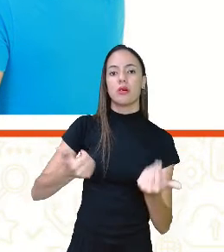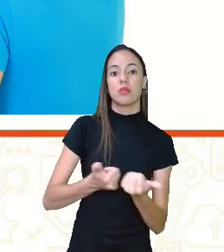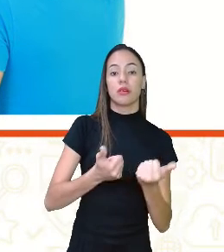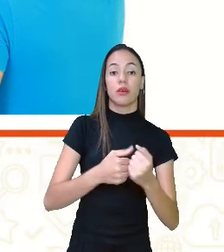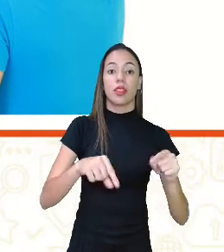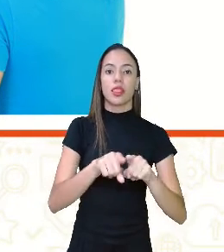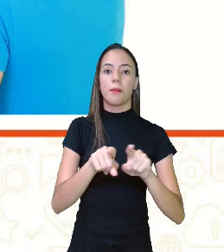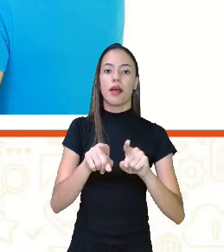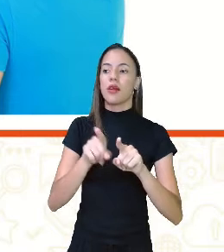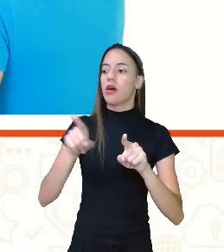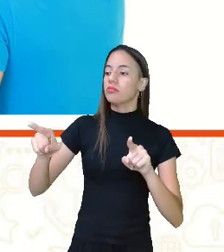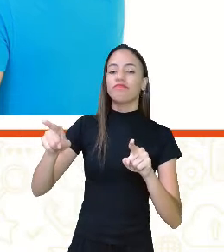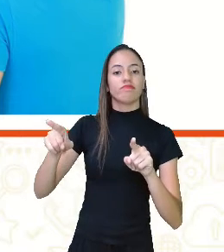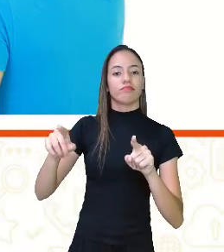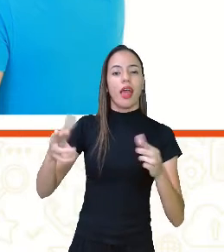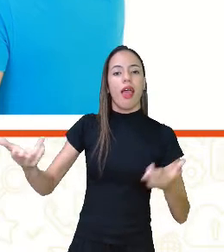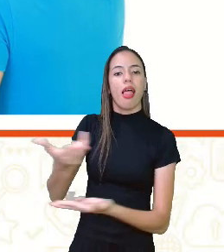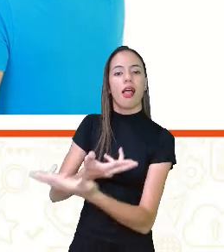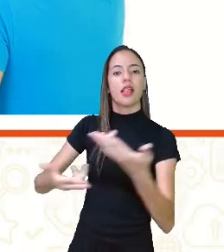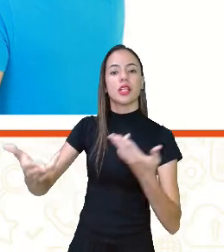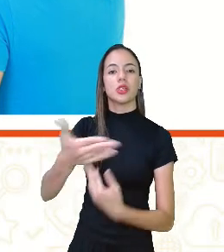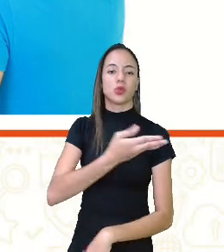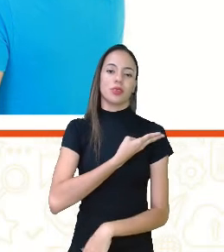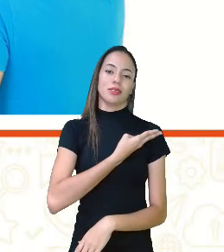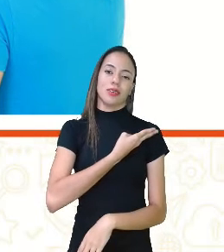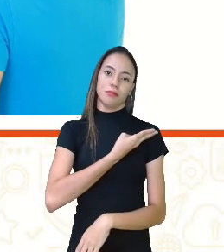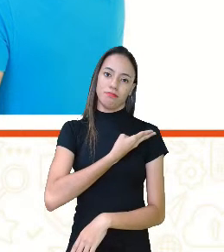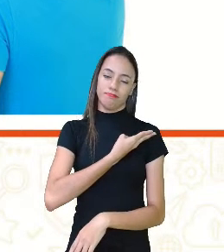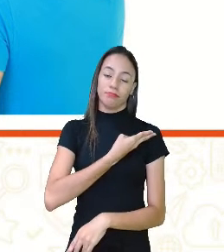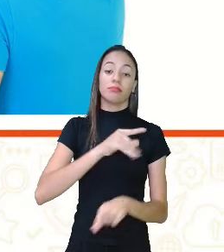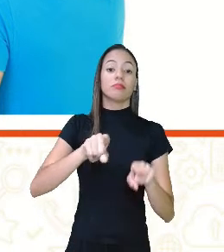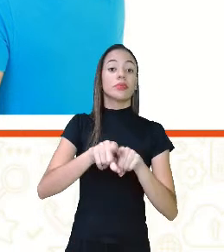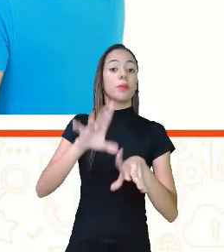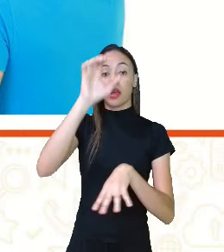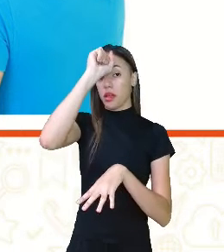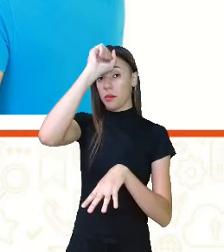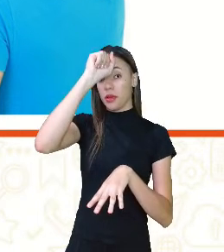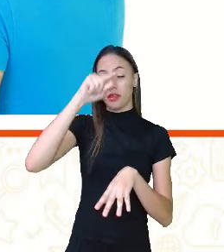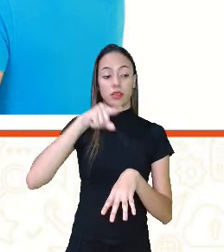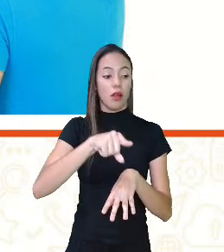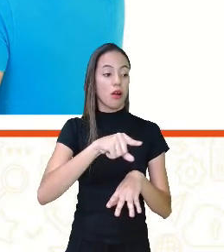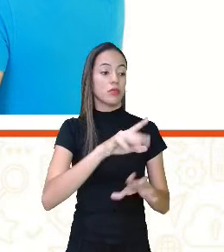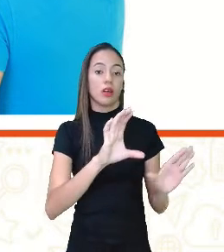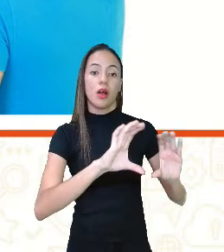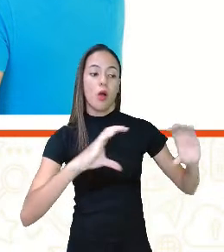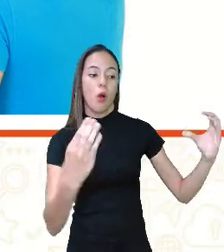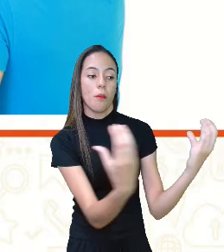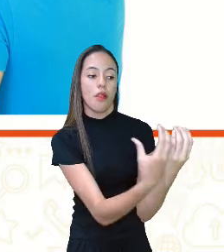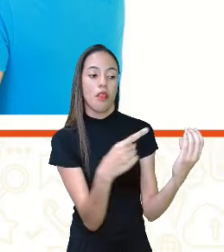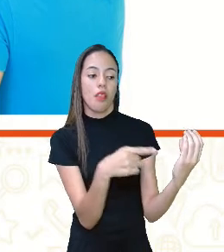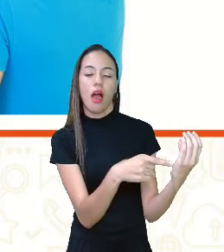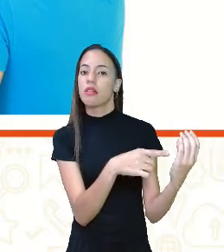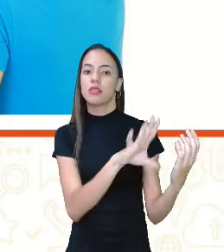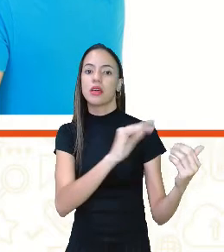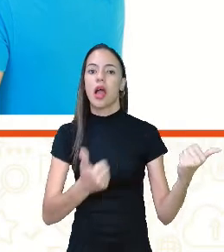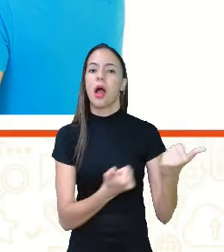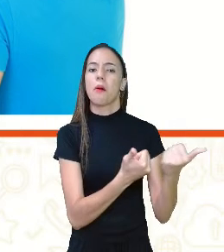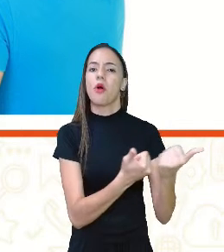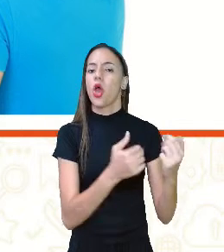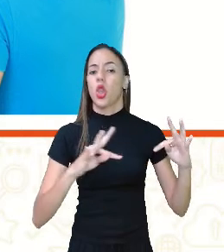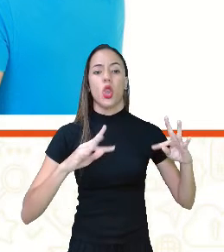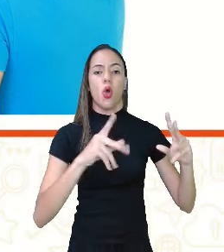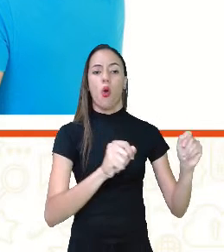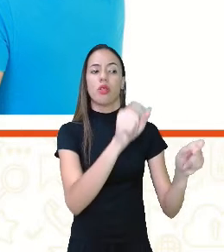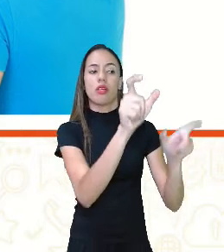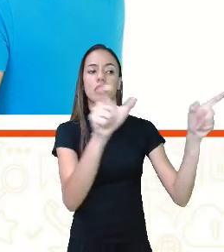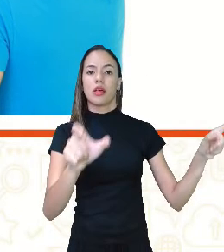laços de amizades, a aprender a preparar uma comunidade que apoia todos os seus membros,